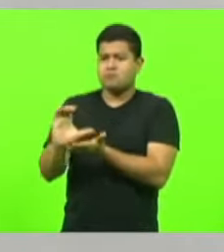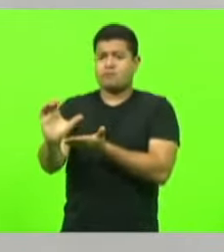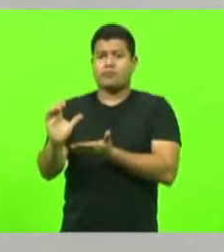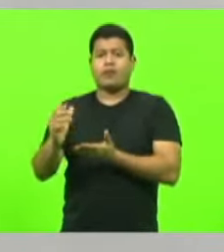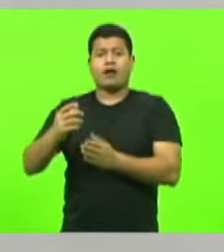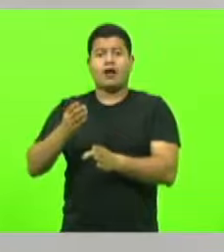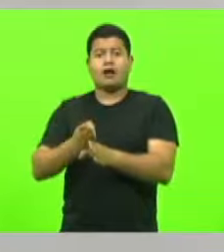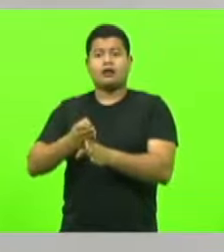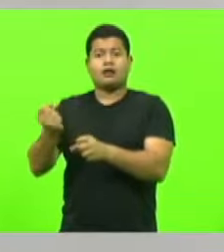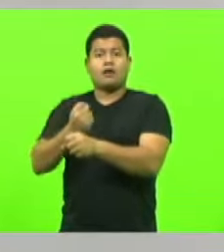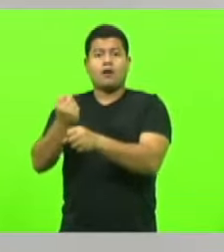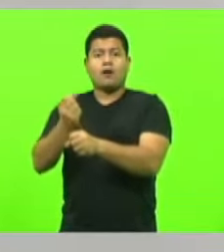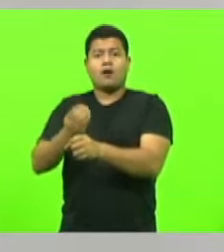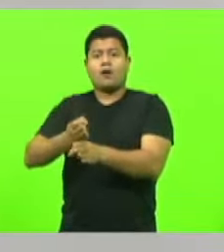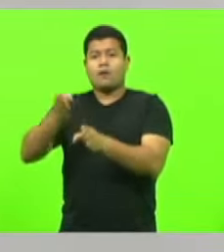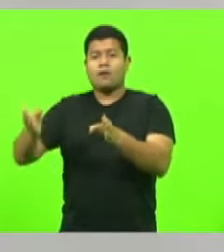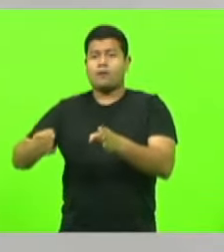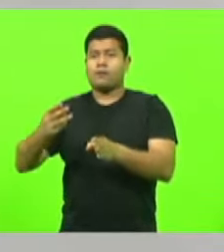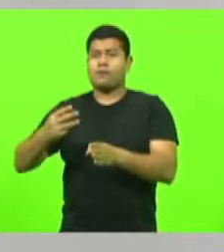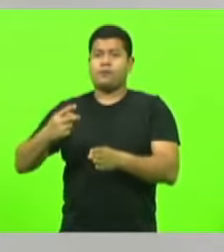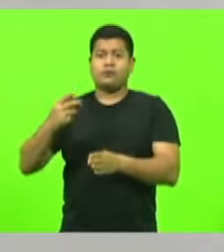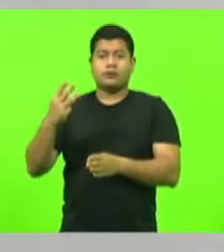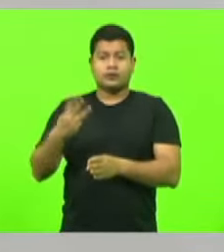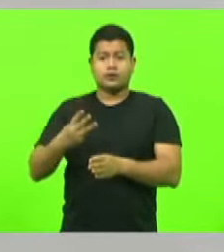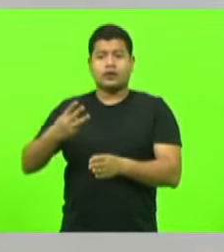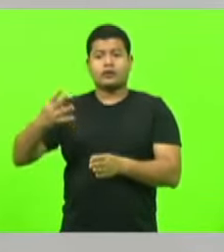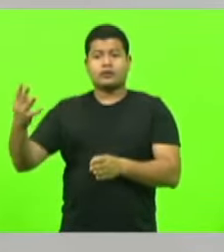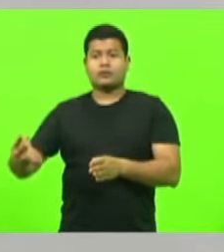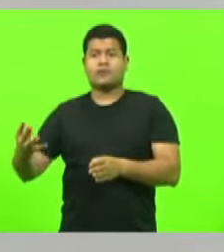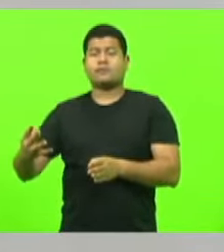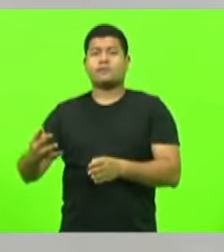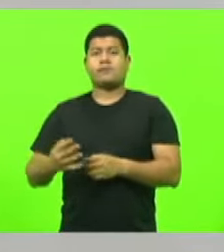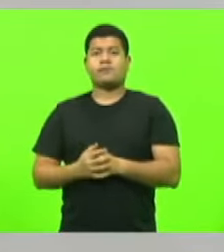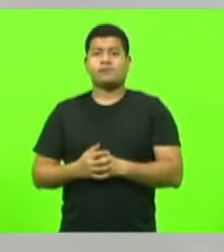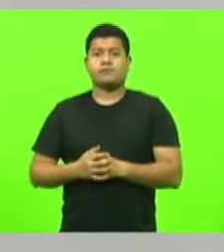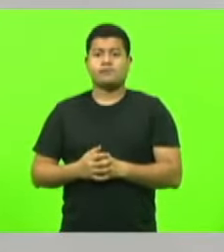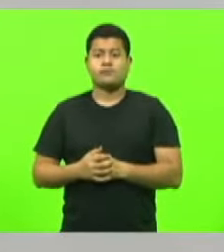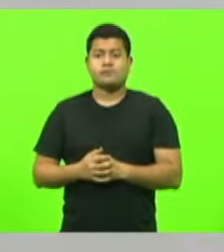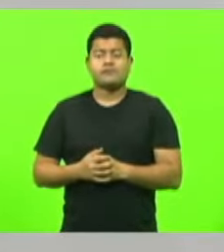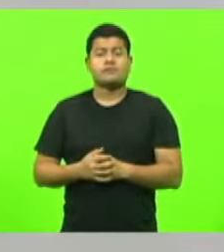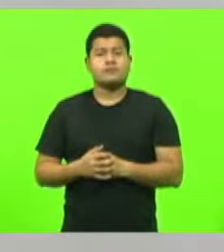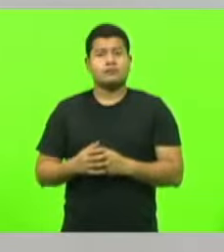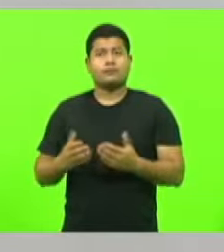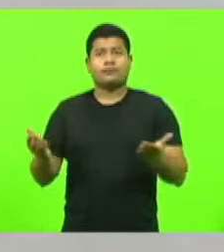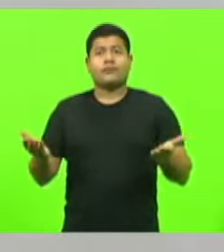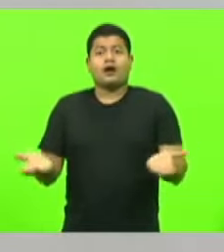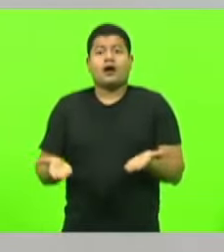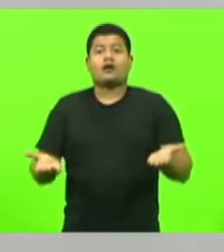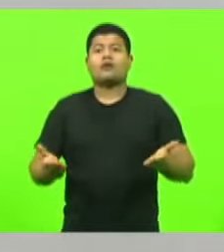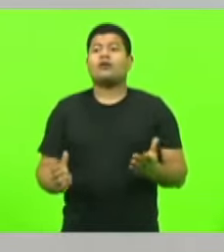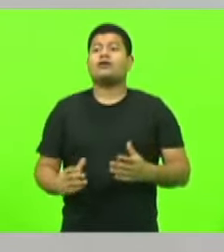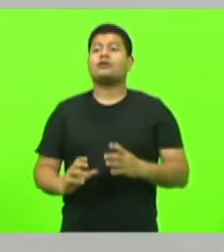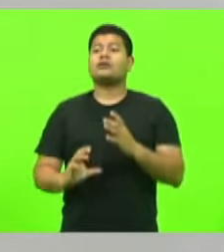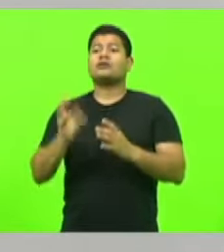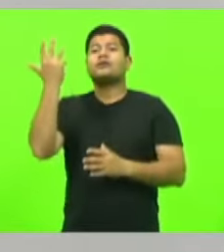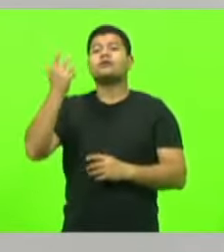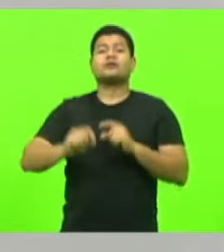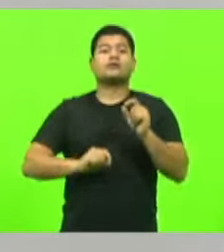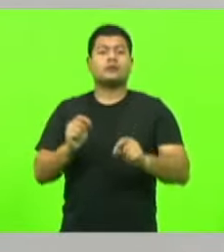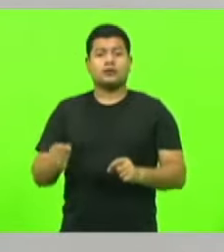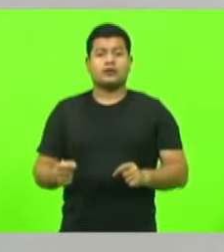para agilizar também esses trechos dessa obra federal. O que será agora que vão criar de